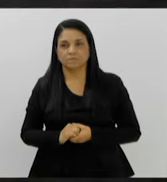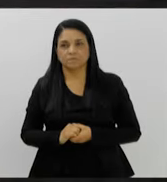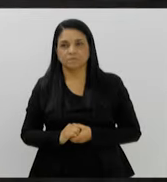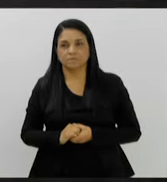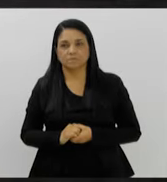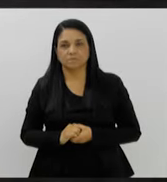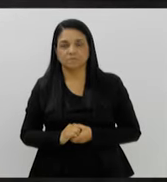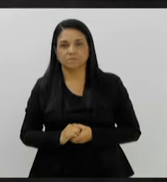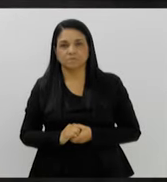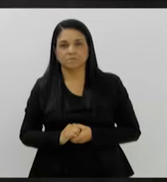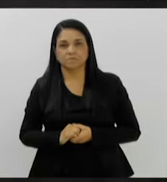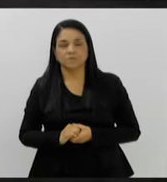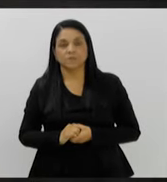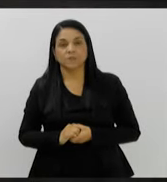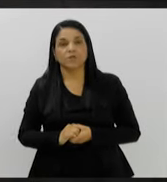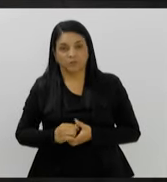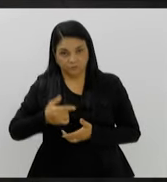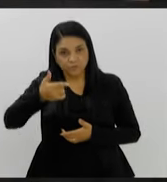Machado